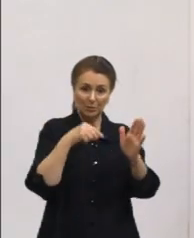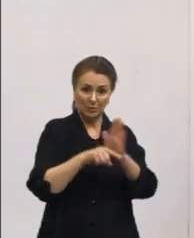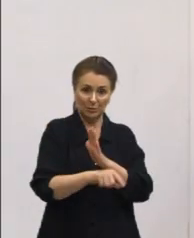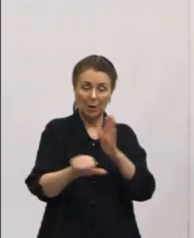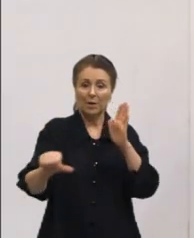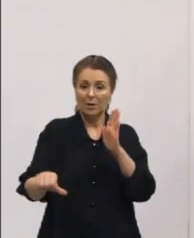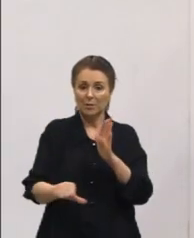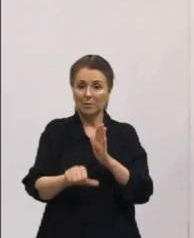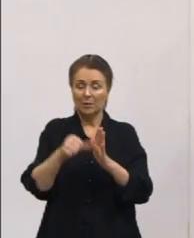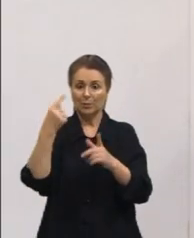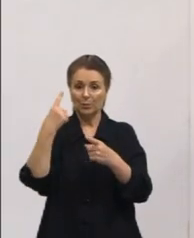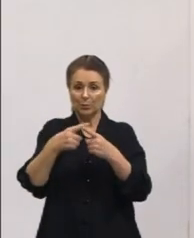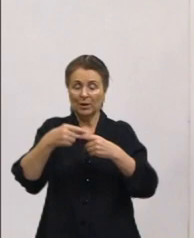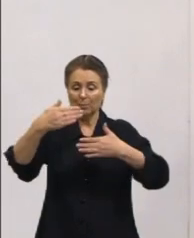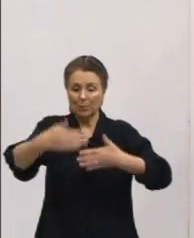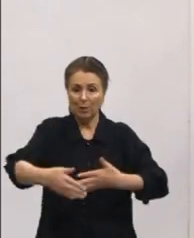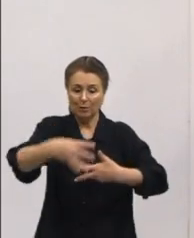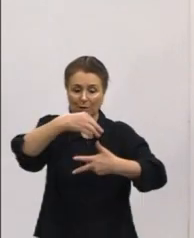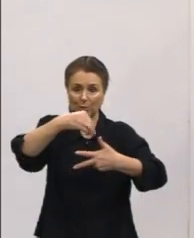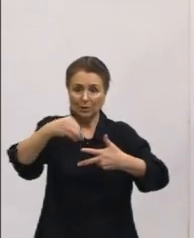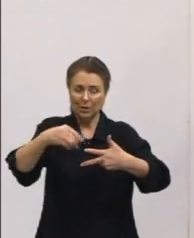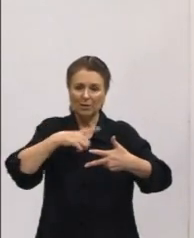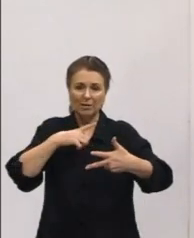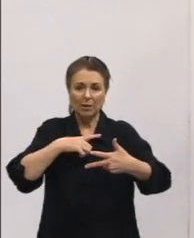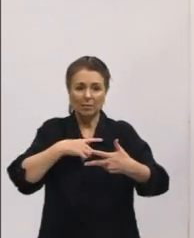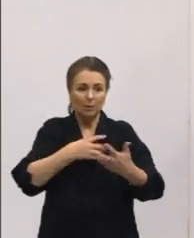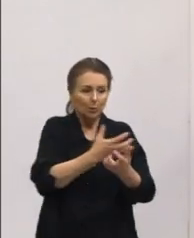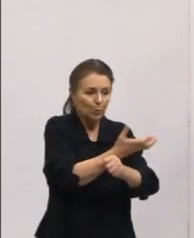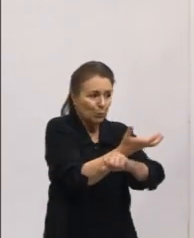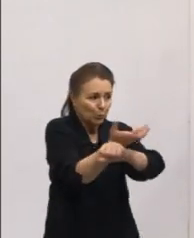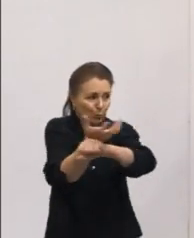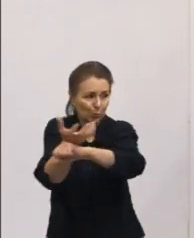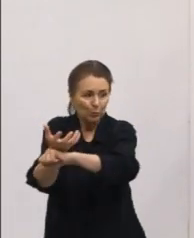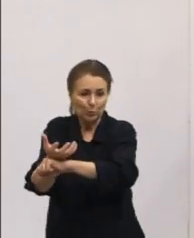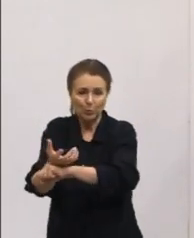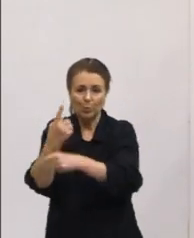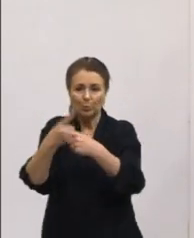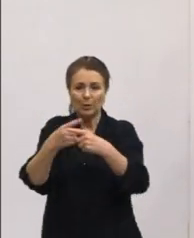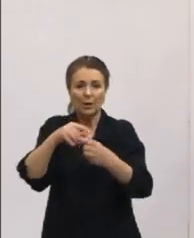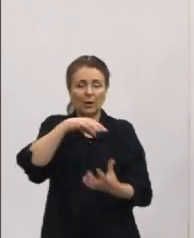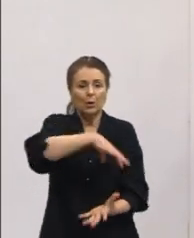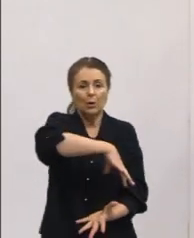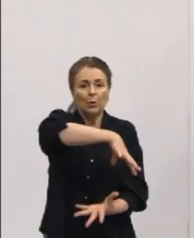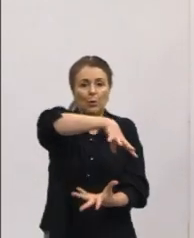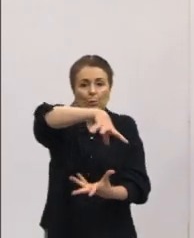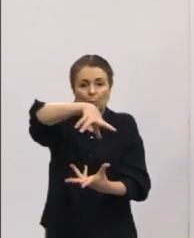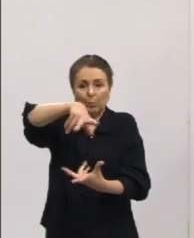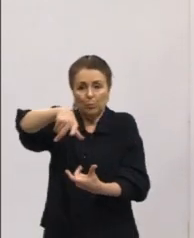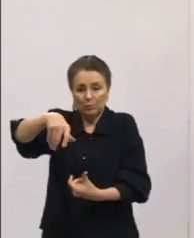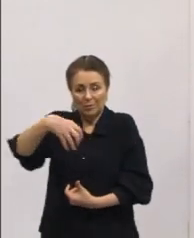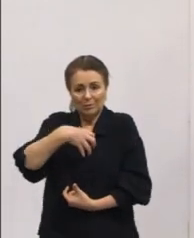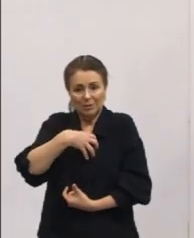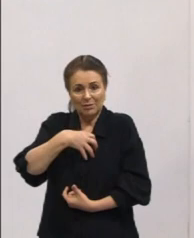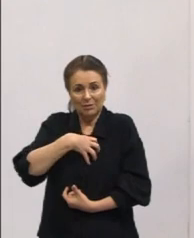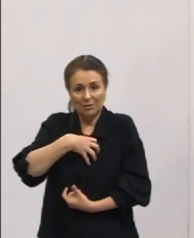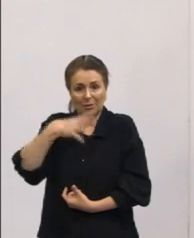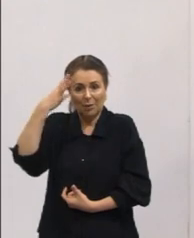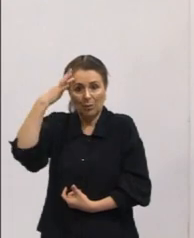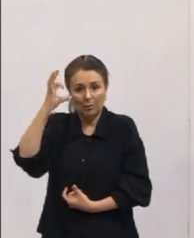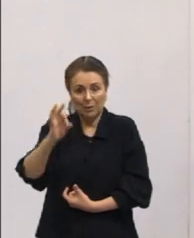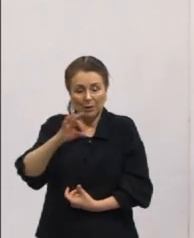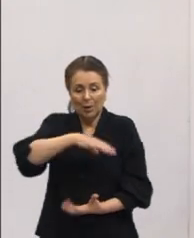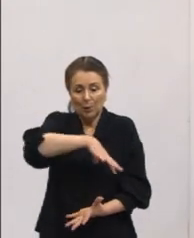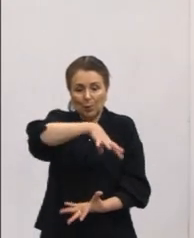por que que a prova do Enem tem tanta interdisciplinaridade porque o mundo é dessa forma né Para a gente compreender o mundo